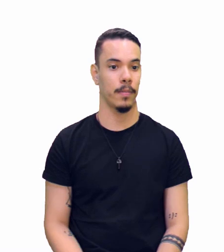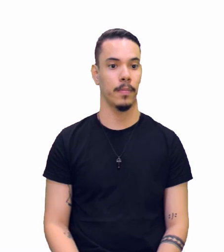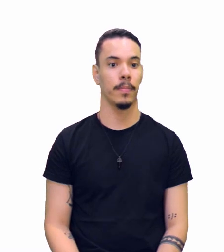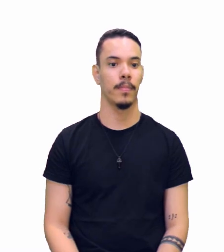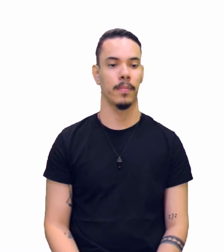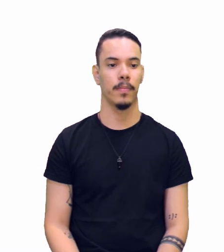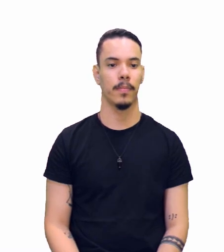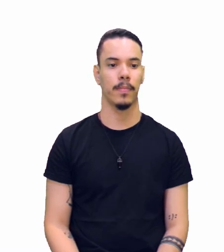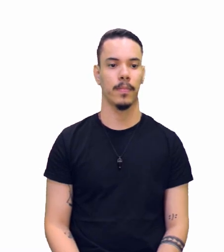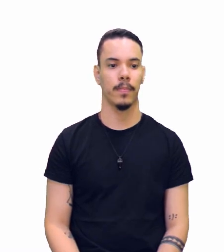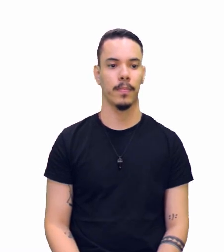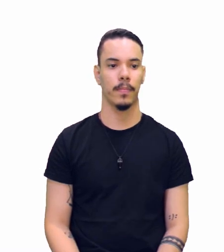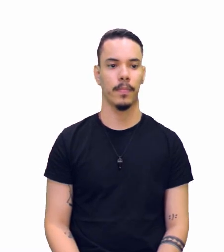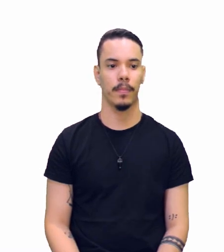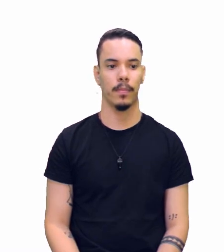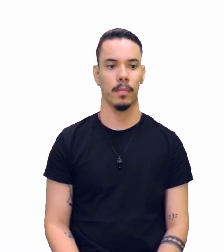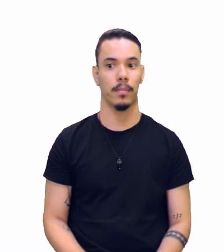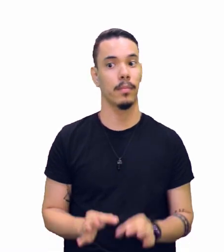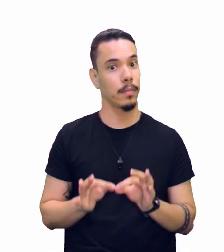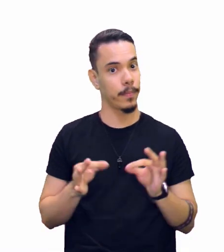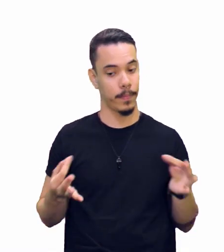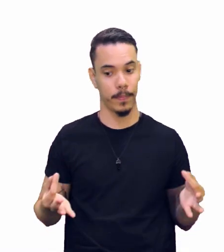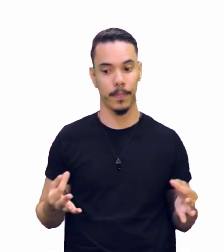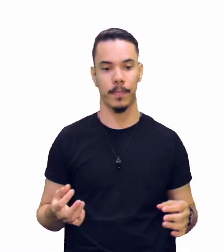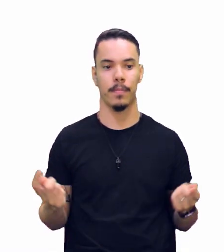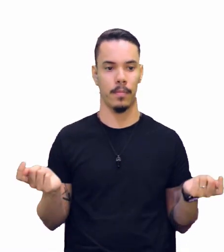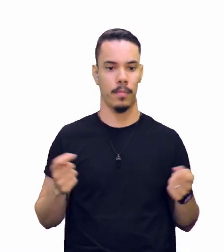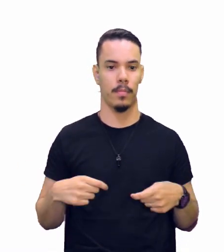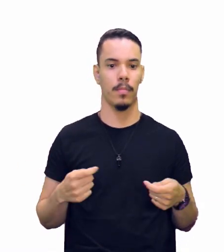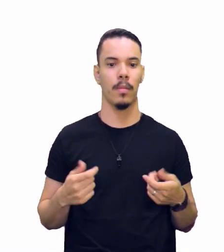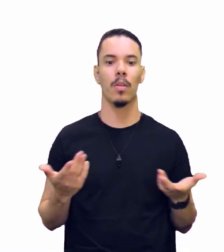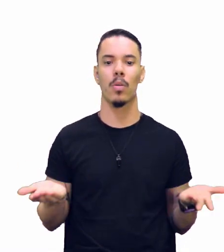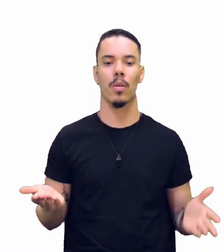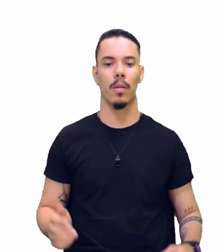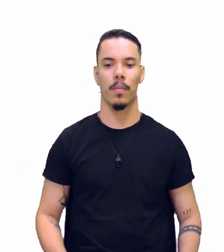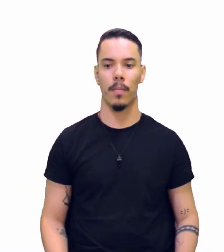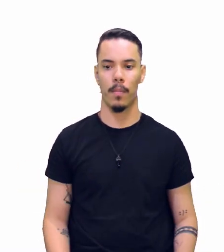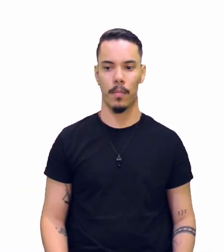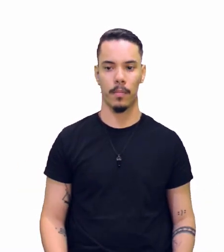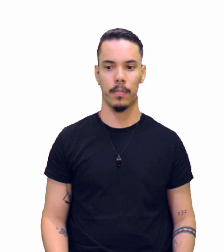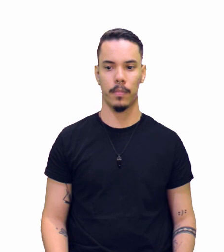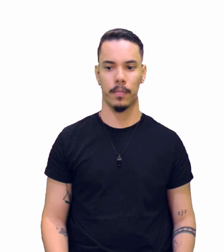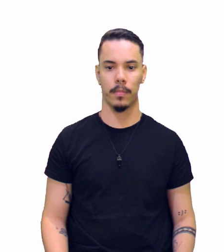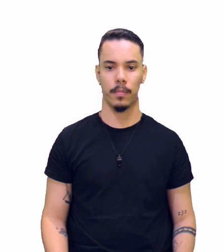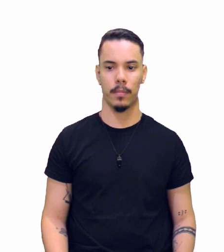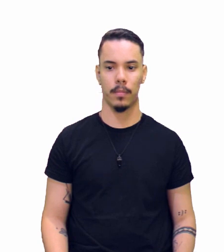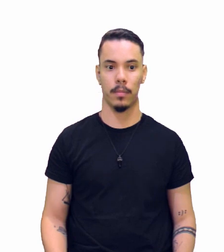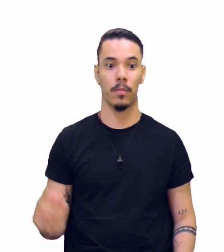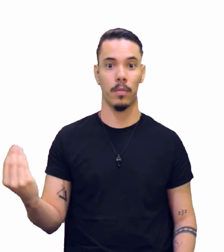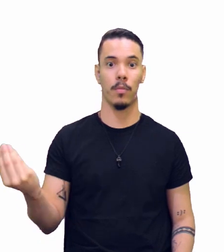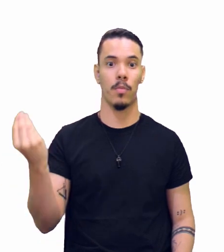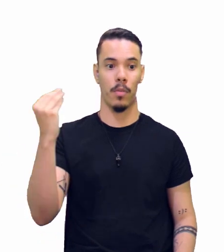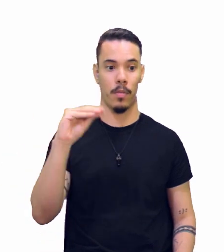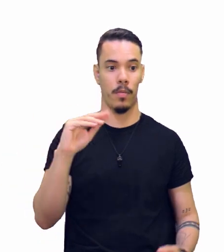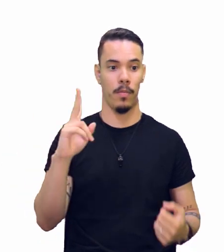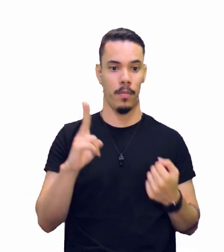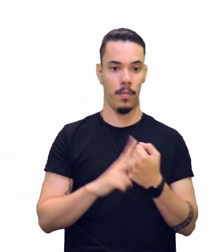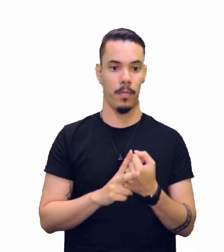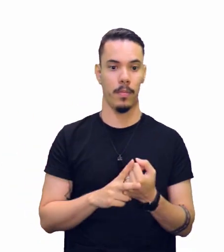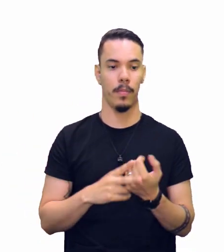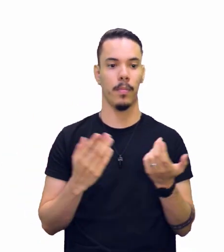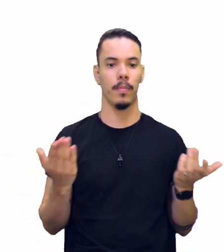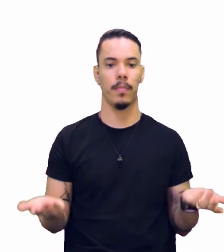para formar zero condicional aí, muito simples. Temos aí o wake up e o be, que são verbos que você vai